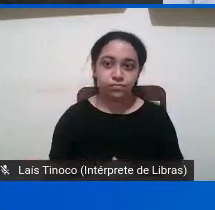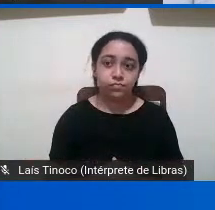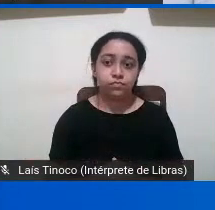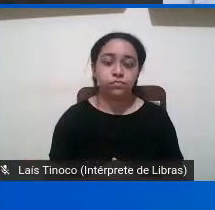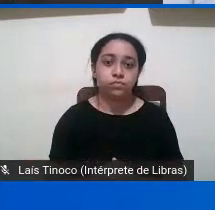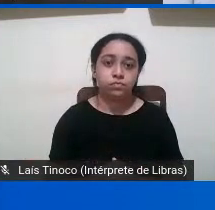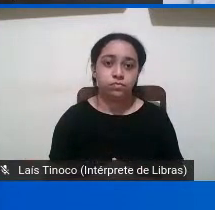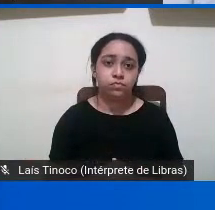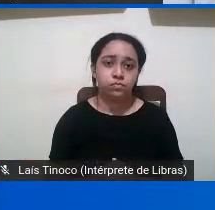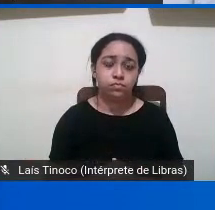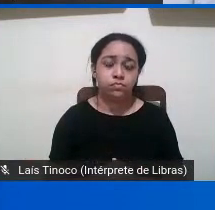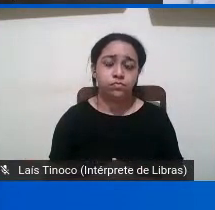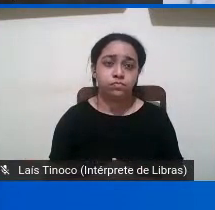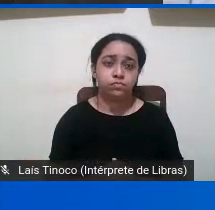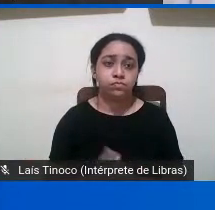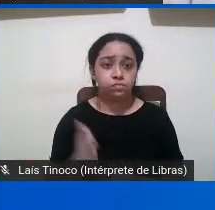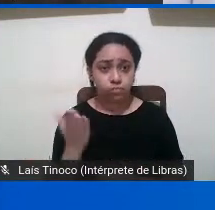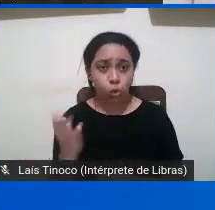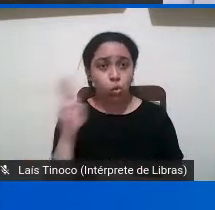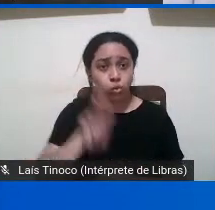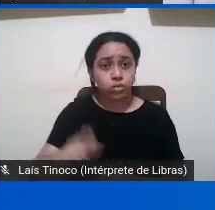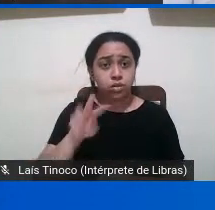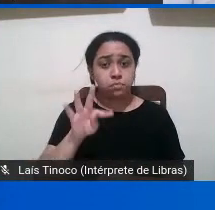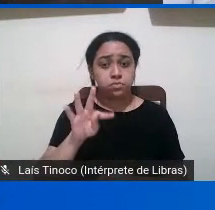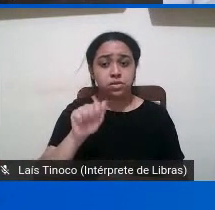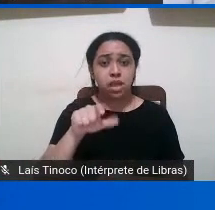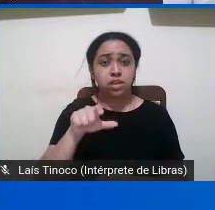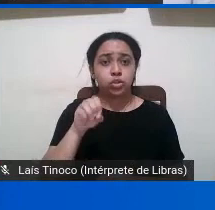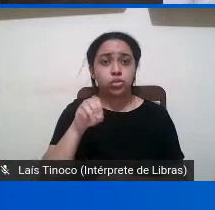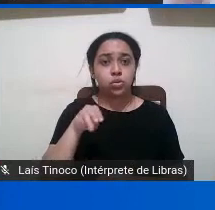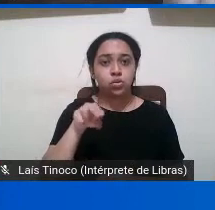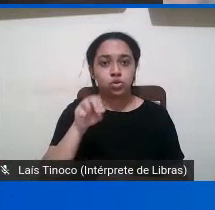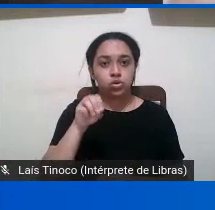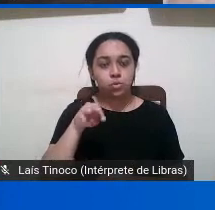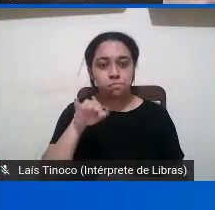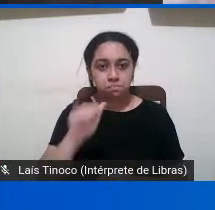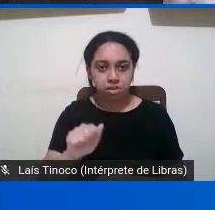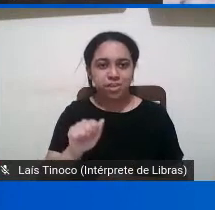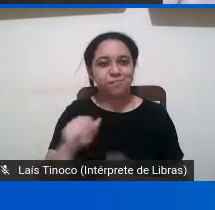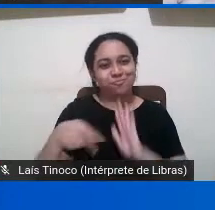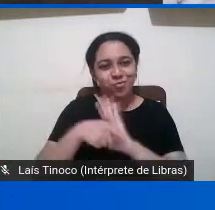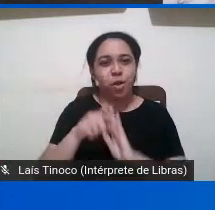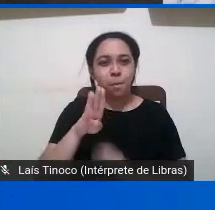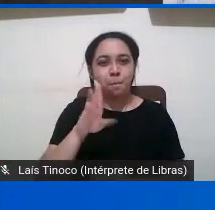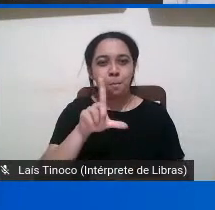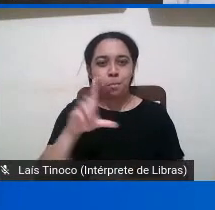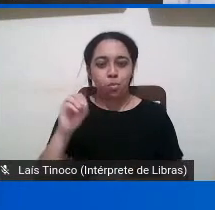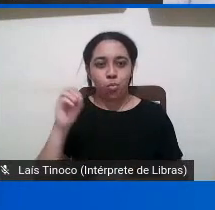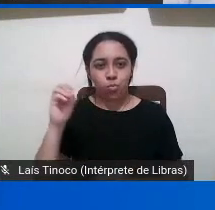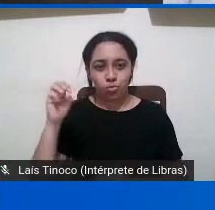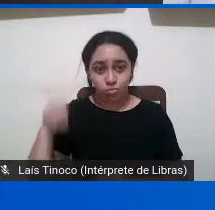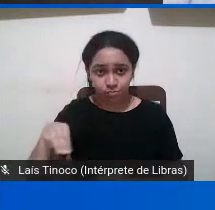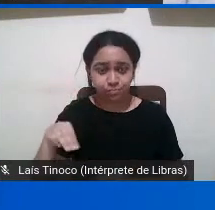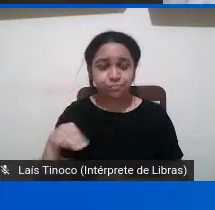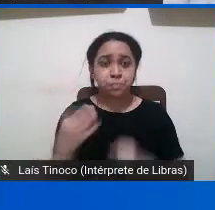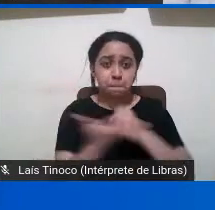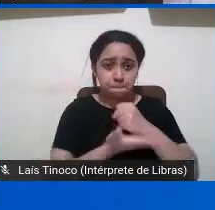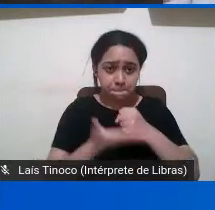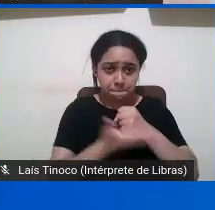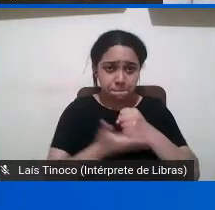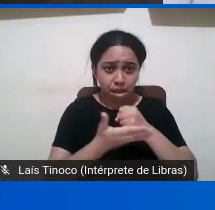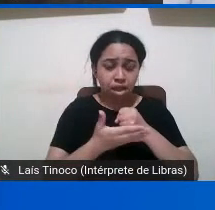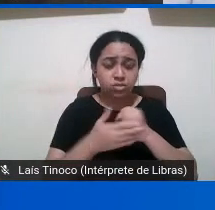para isso a gente usa taxonomia de Bloom e de modo geral a gente vai para uma escala desde os níveis mais básicos até os níveis superiores